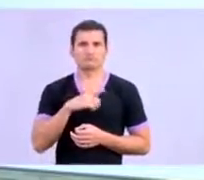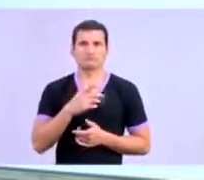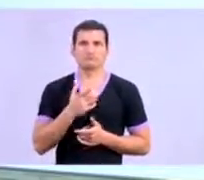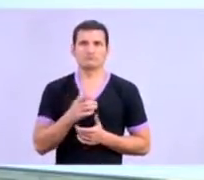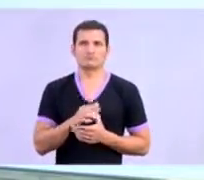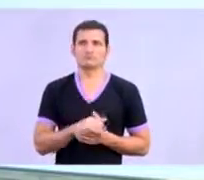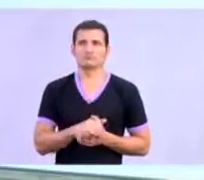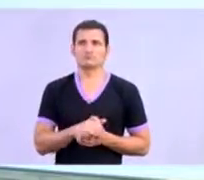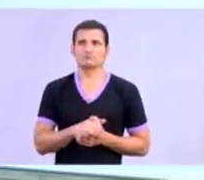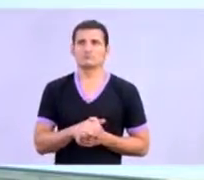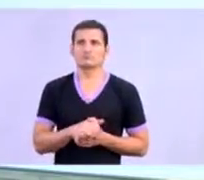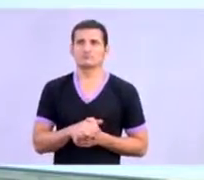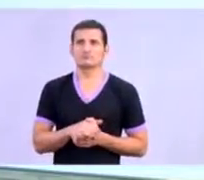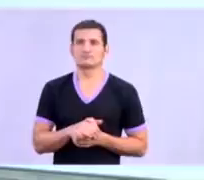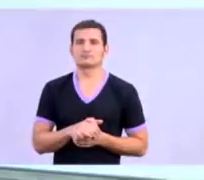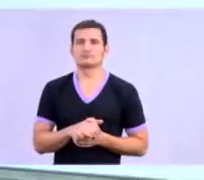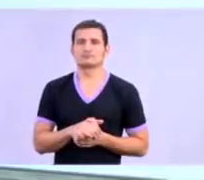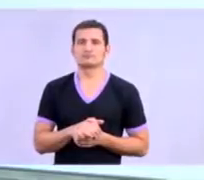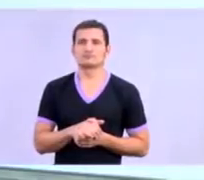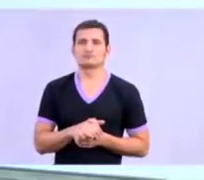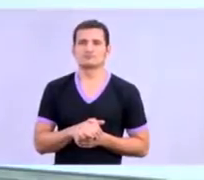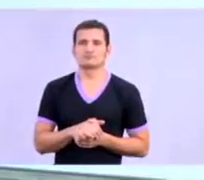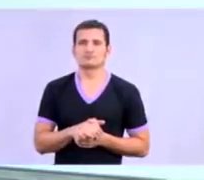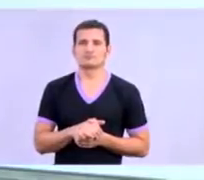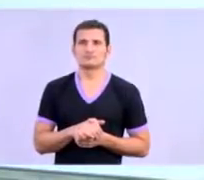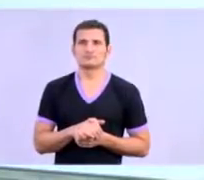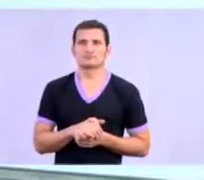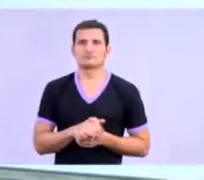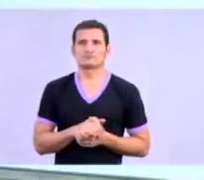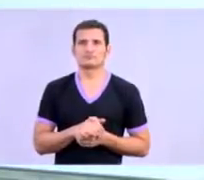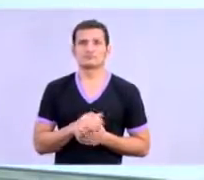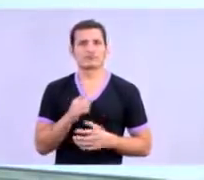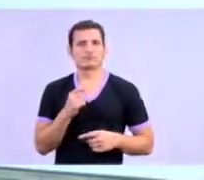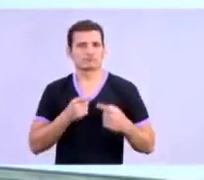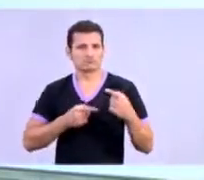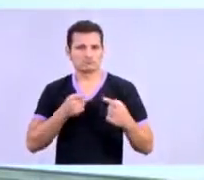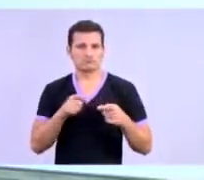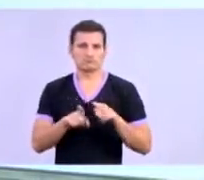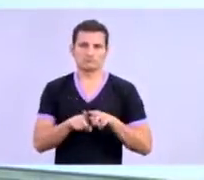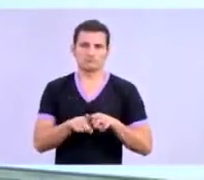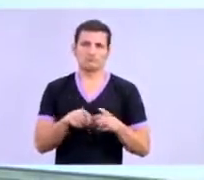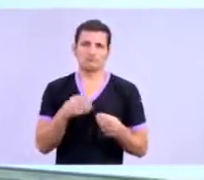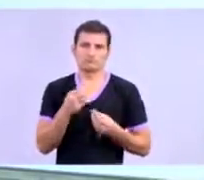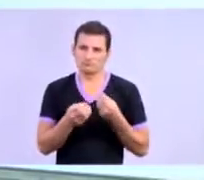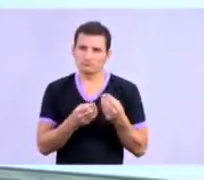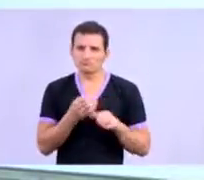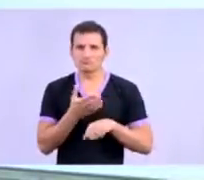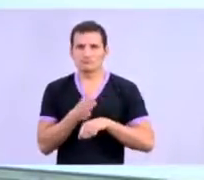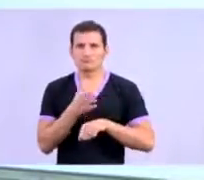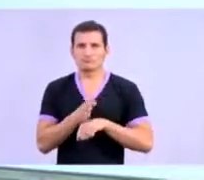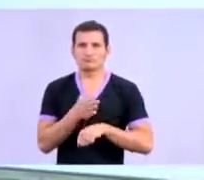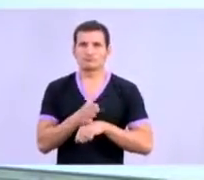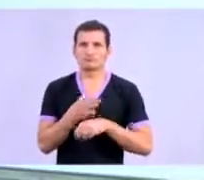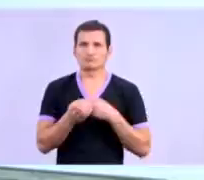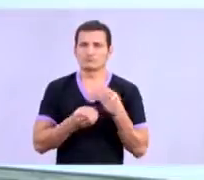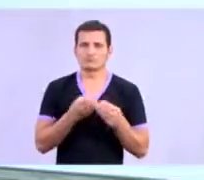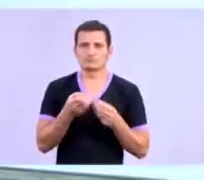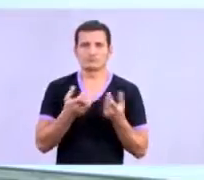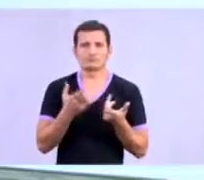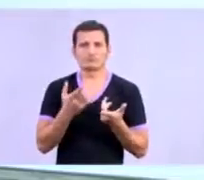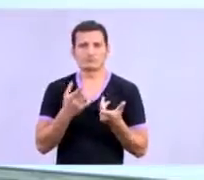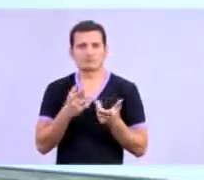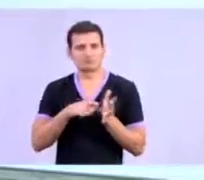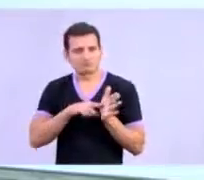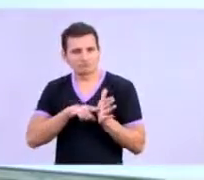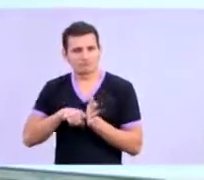ainda discutir com um exemplo prático que acontece aqui conosco de como possíveis análises para